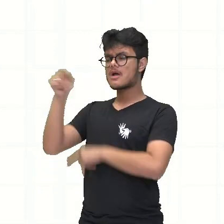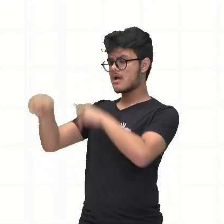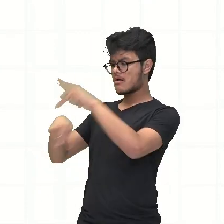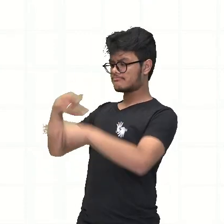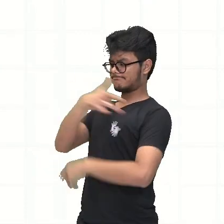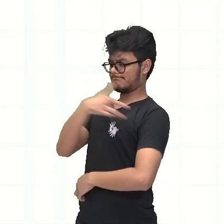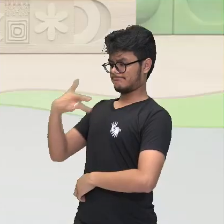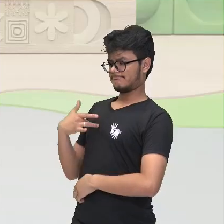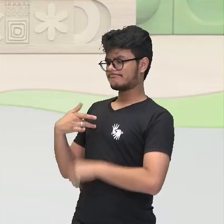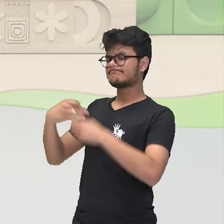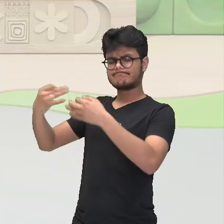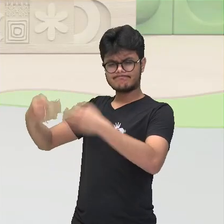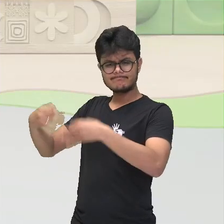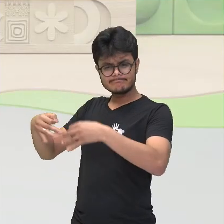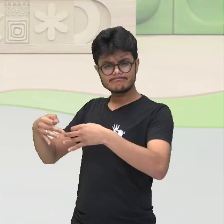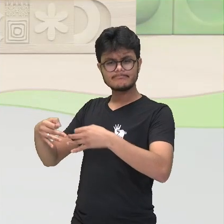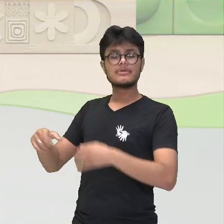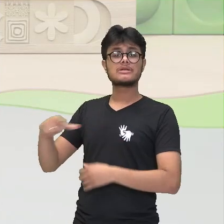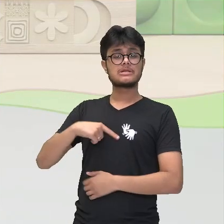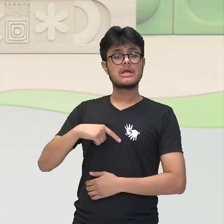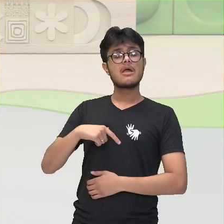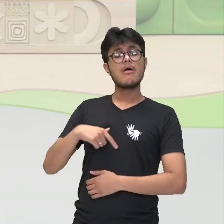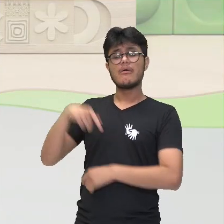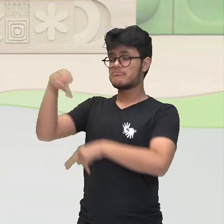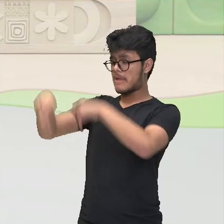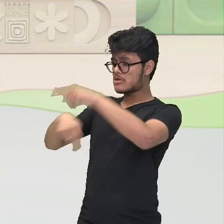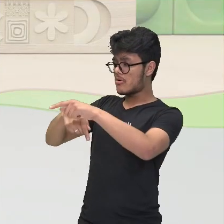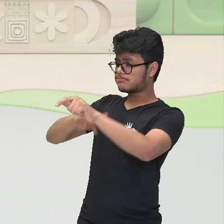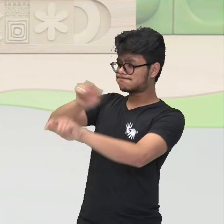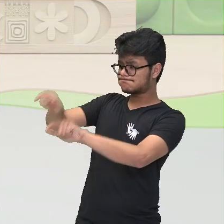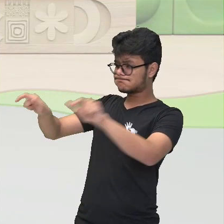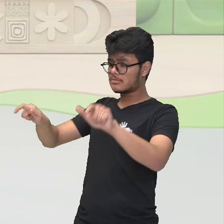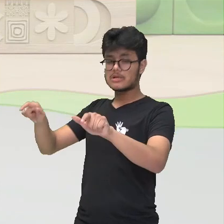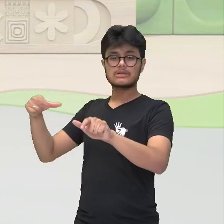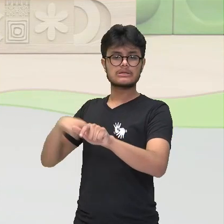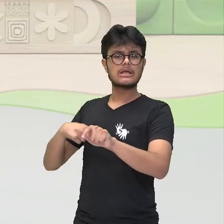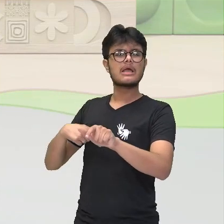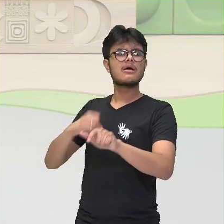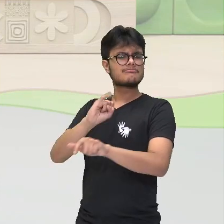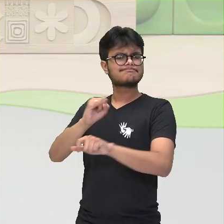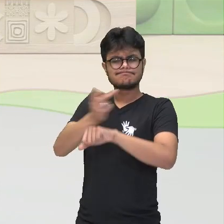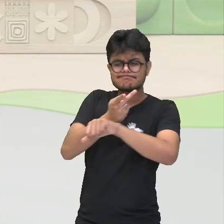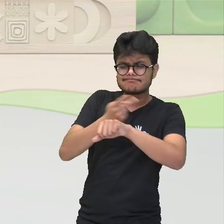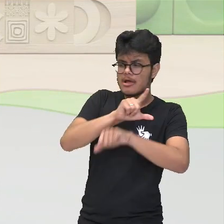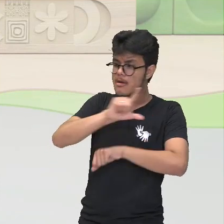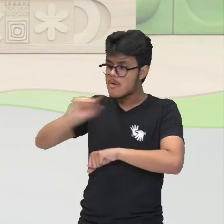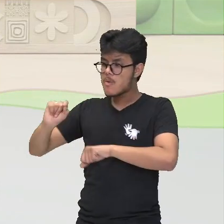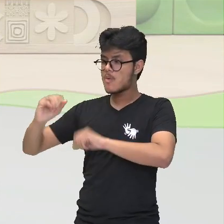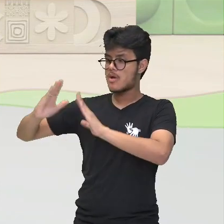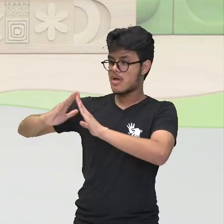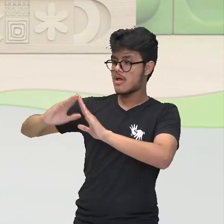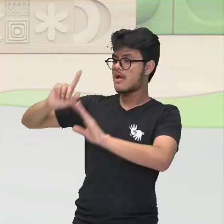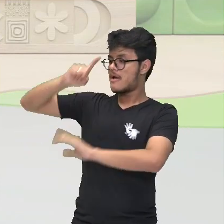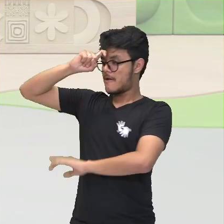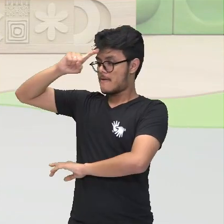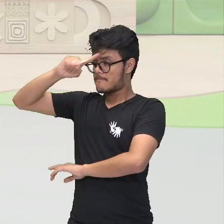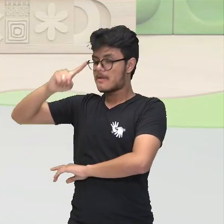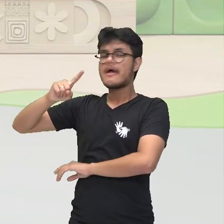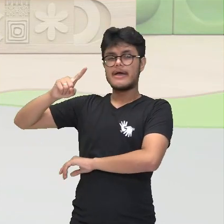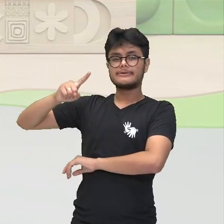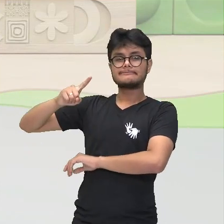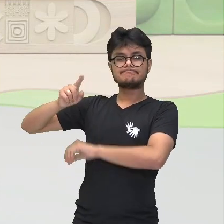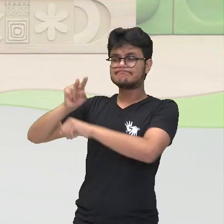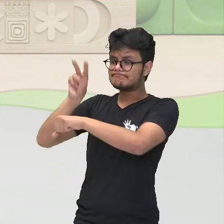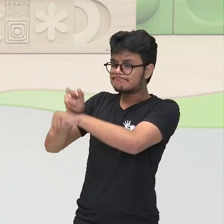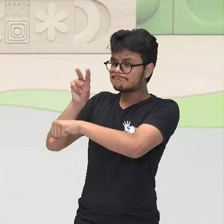é esse, né? Ele visa esse indivíduo onde ele procura, né, tratar ali alguma doença. Já